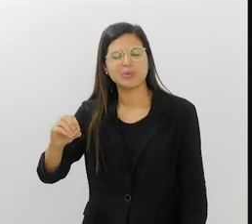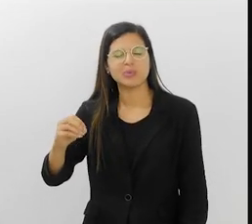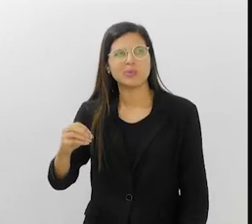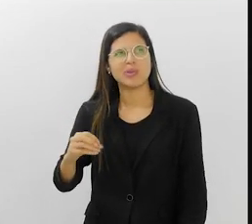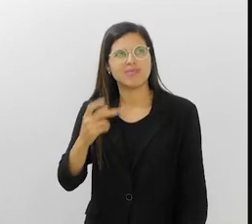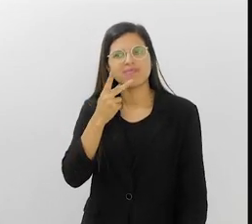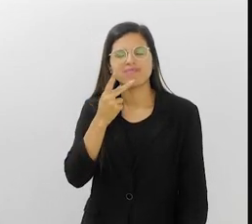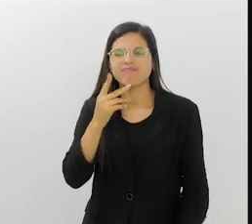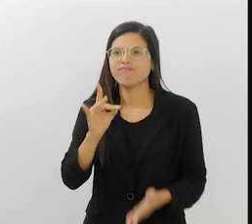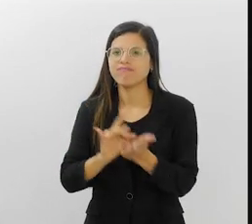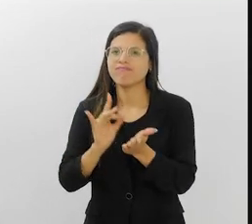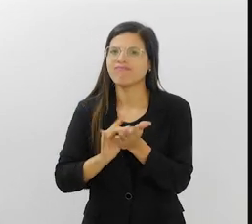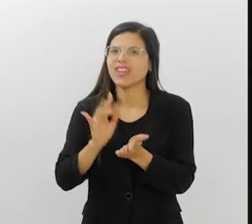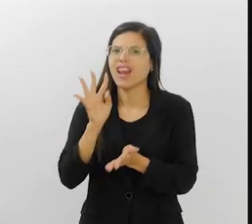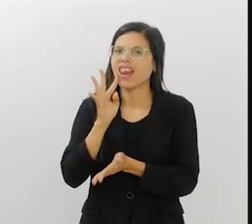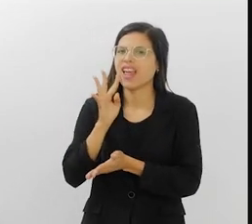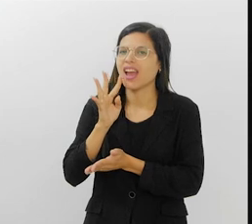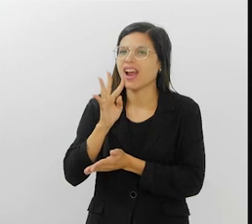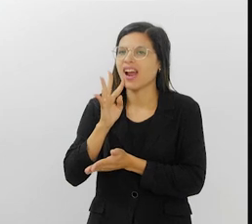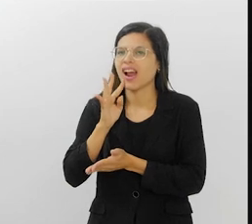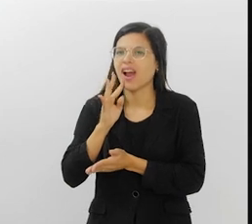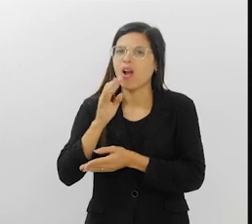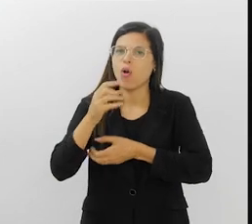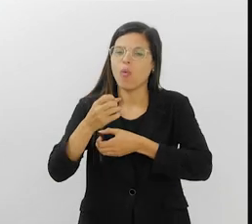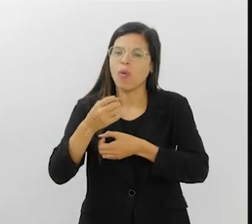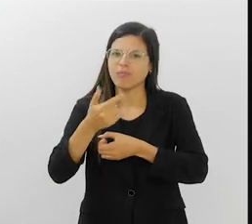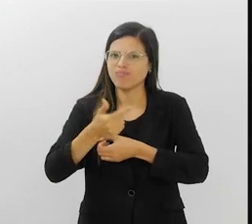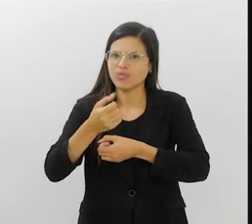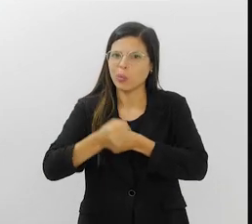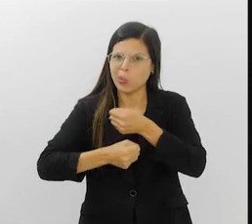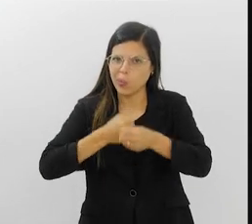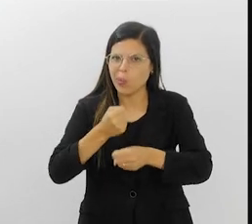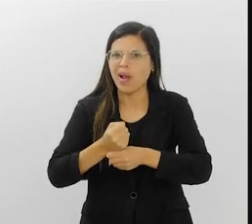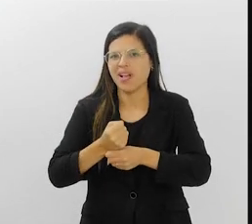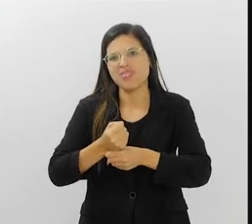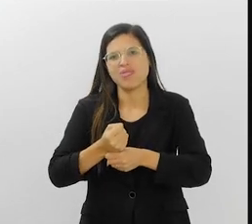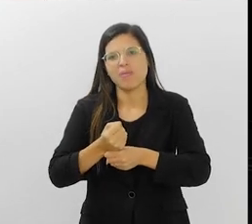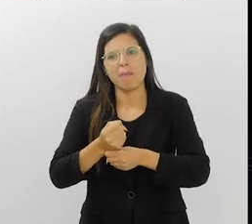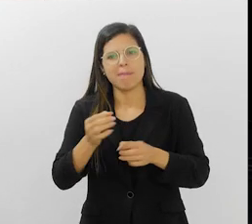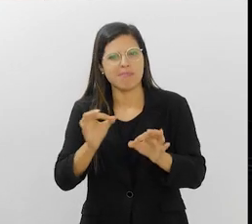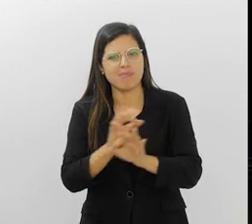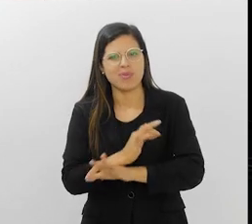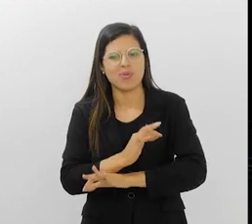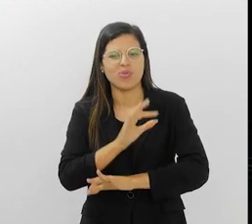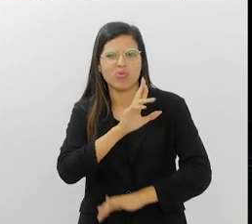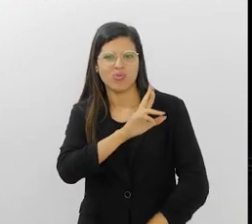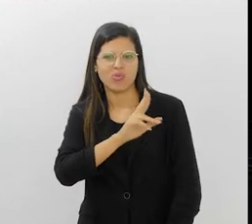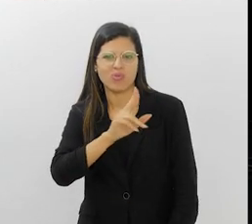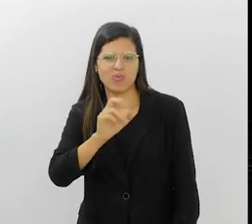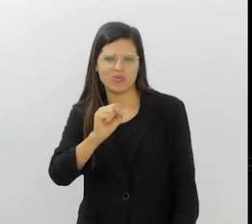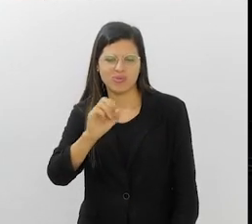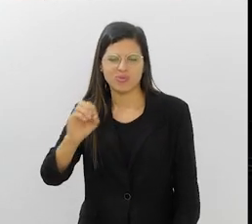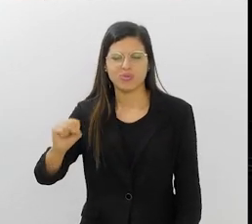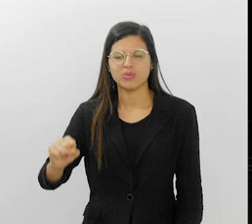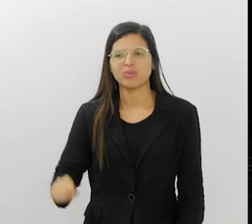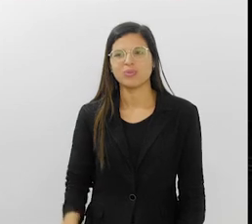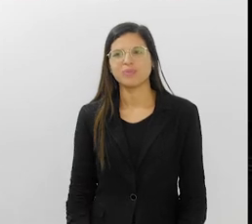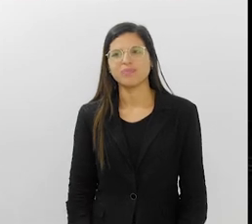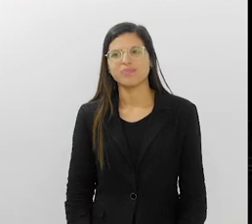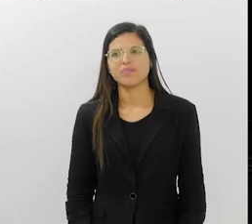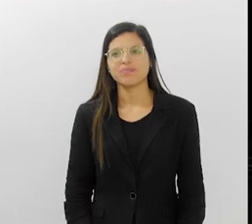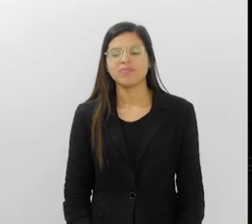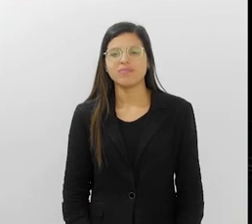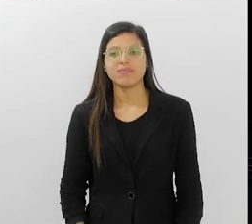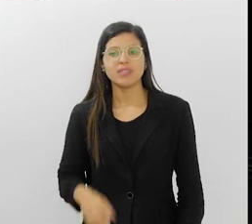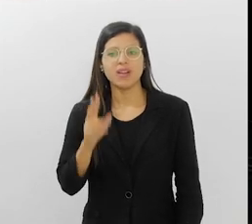pô, legal, cara. Aí, a partir do segundo ano, se tornou o Cláudio Russo. Ah, eu tô vendo aqui que a sua primeira disputa foi